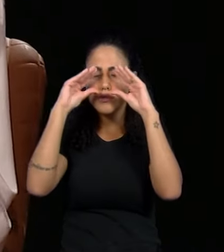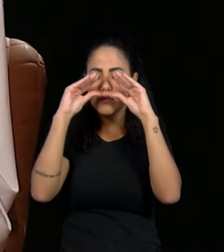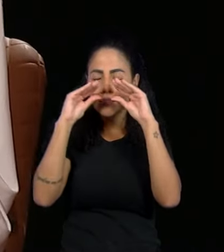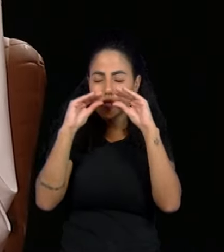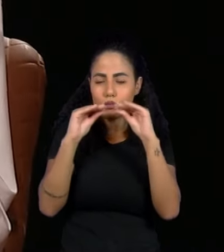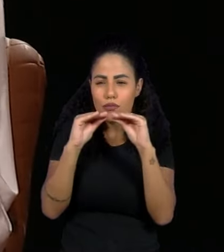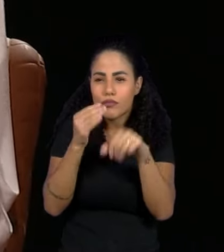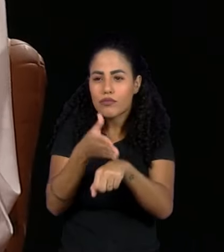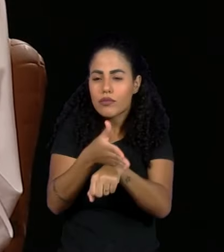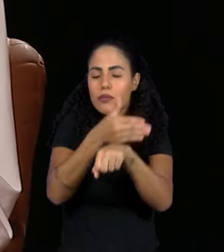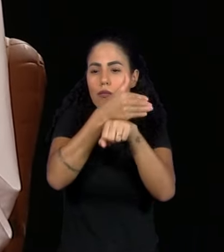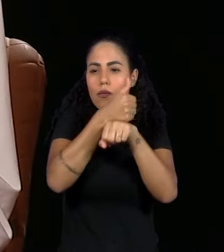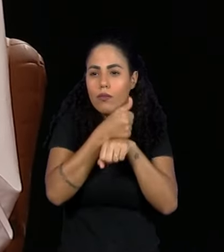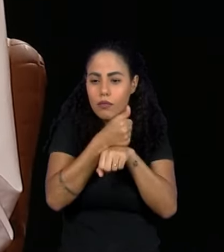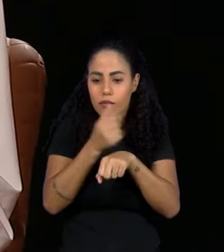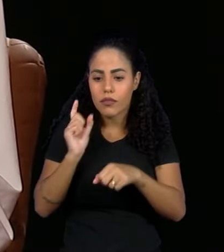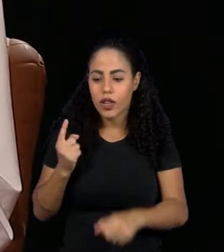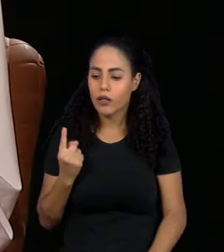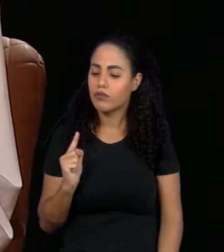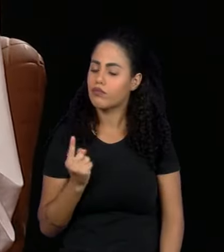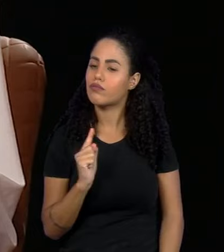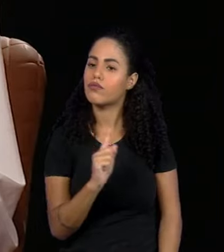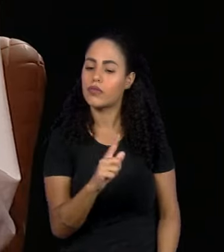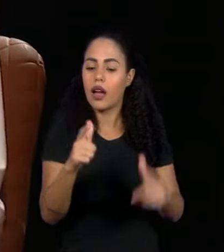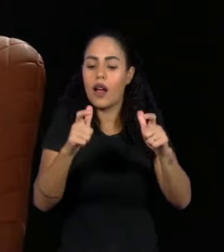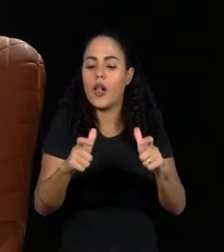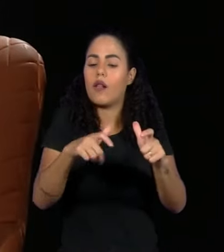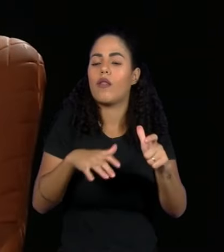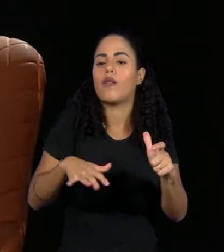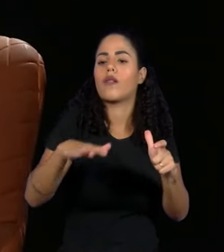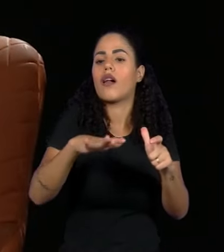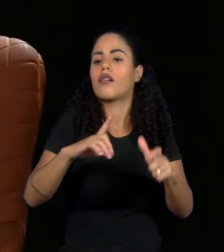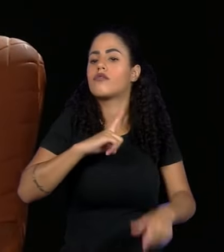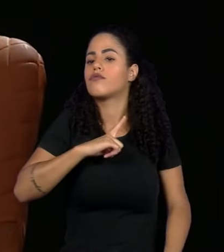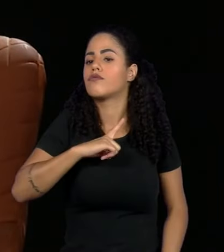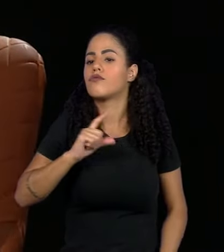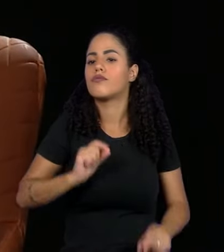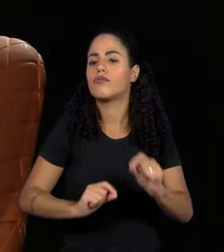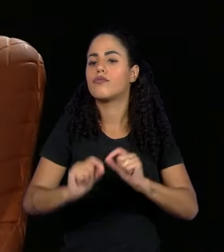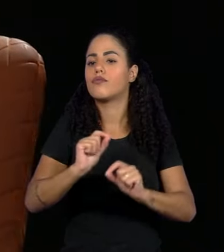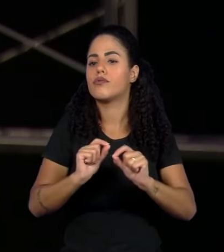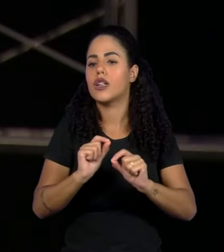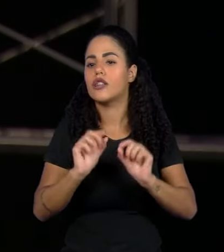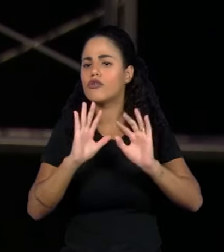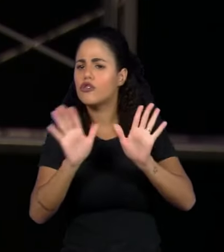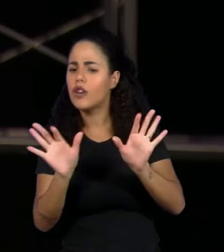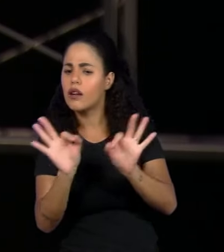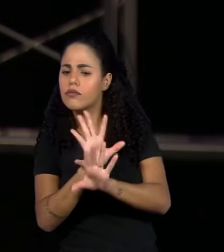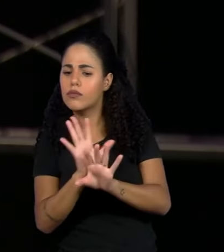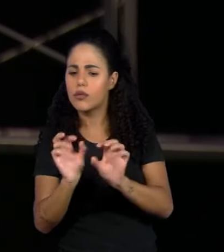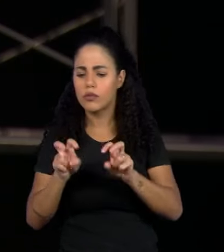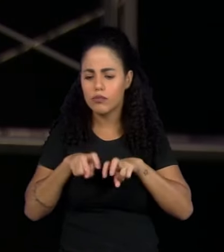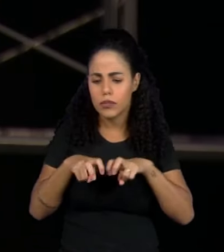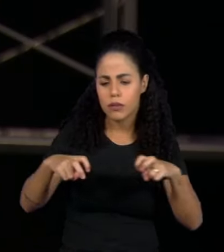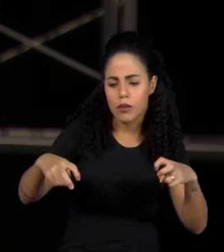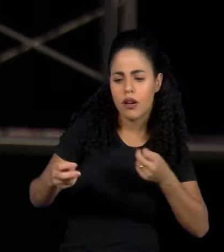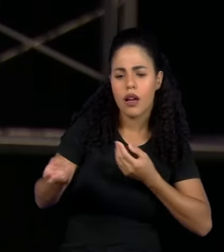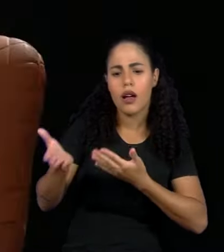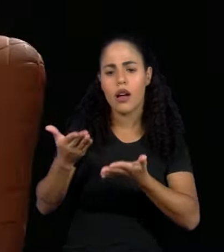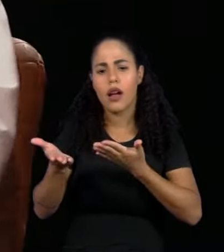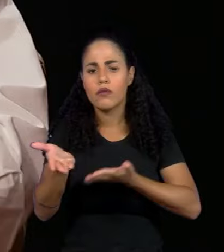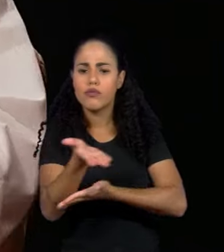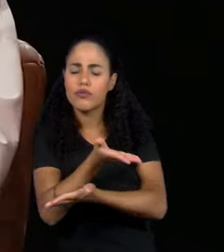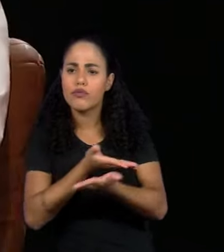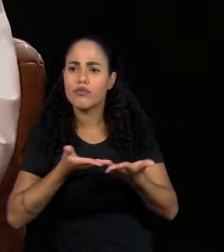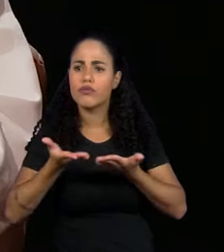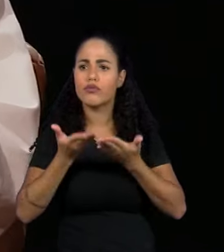anterior, de que ele chegava lá no lugar, eles ficavam já todos reunidos, todo Moçambique se